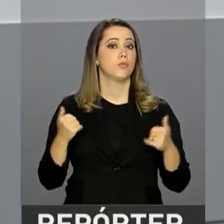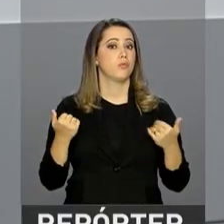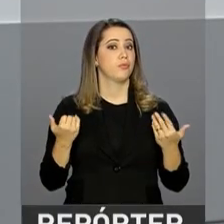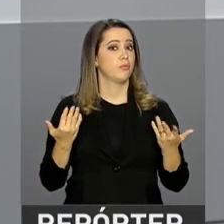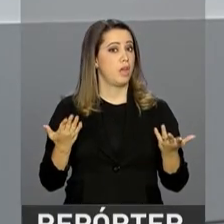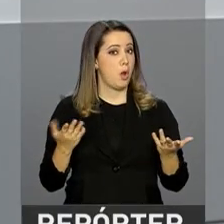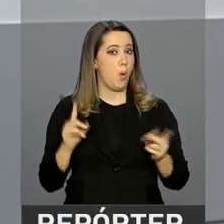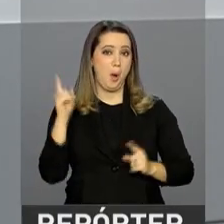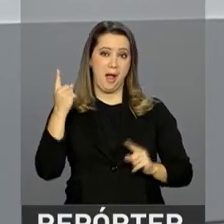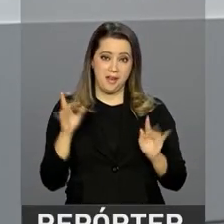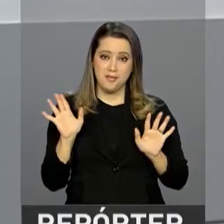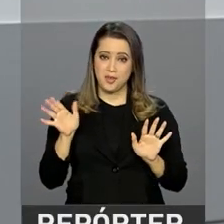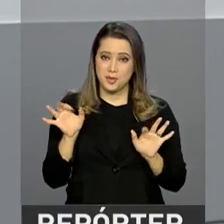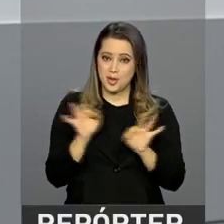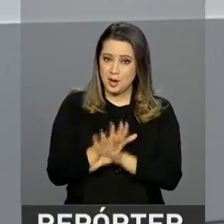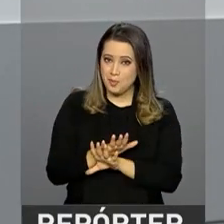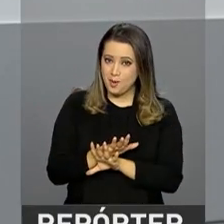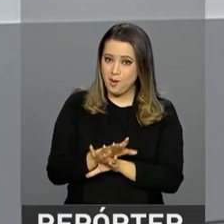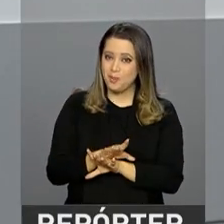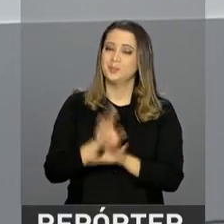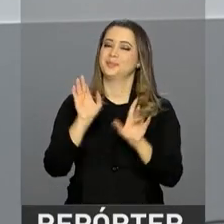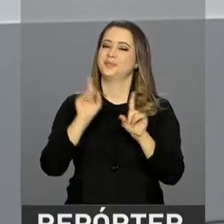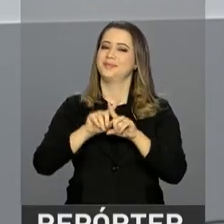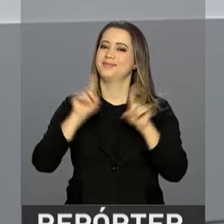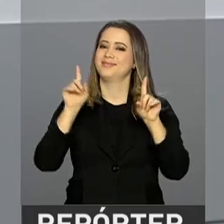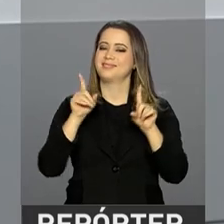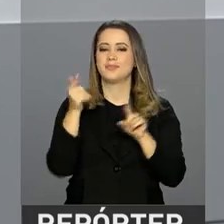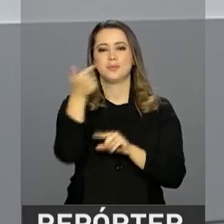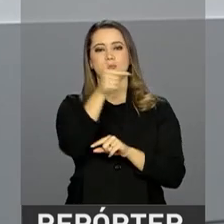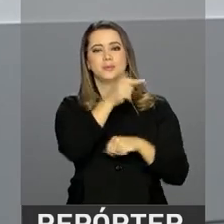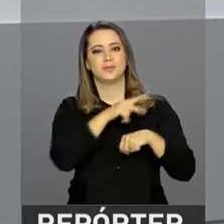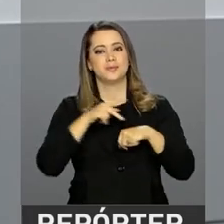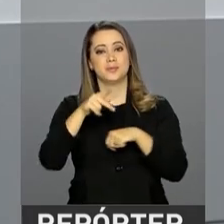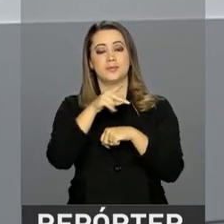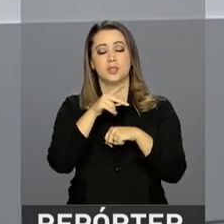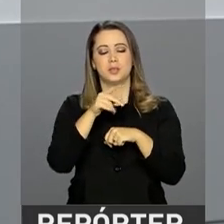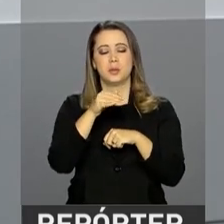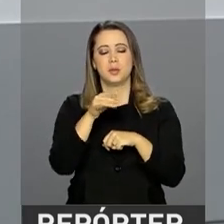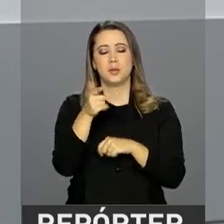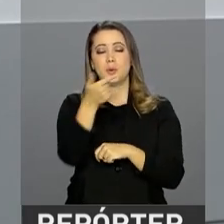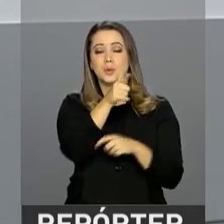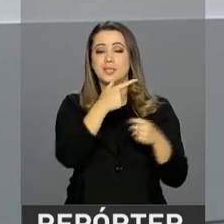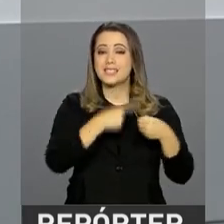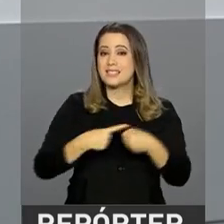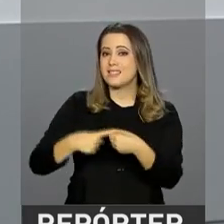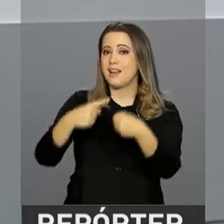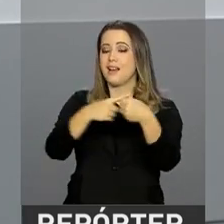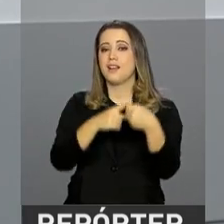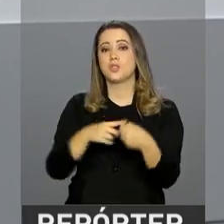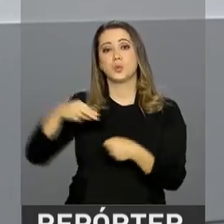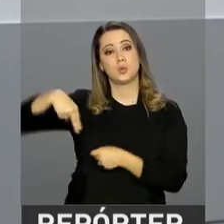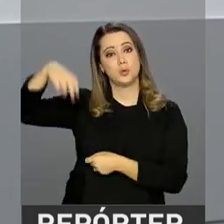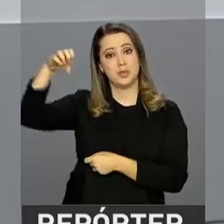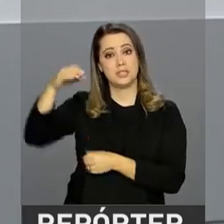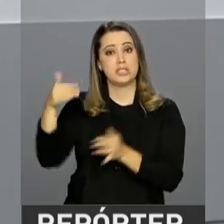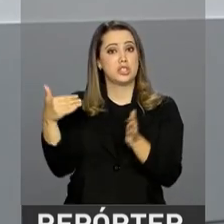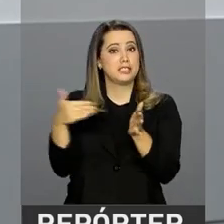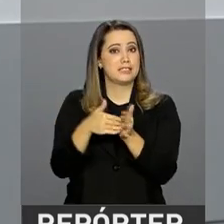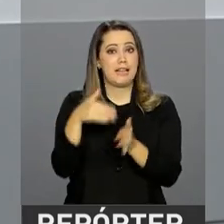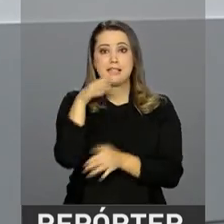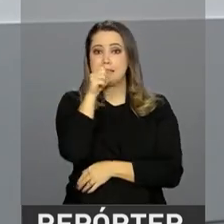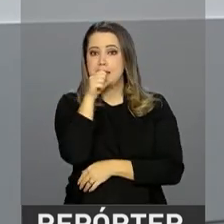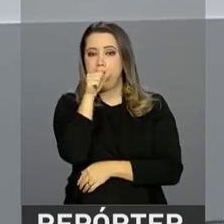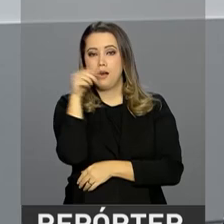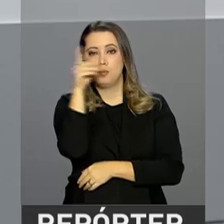Oficialmente, o carnaval já acabou, mas em muitas cidades do país, principalmente na região Nordeste, a folia vai até o fim de semana. E os